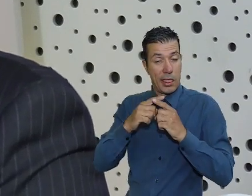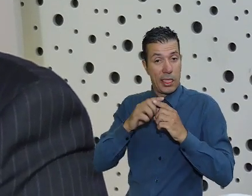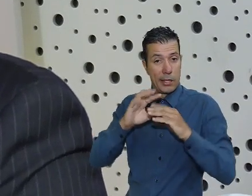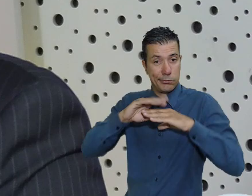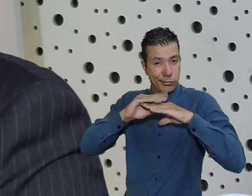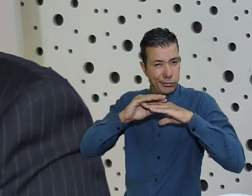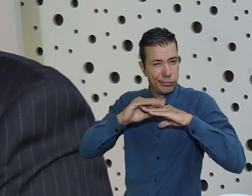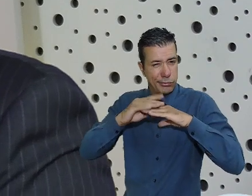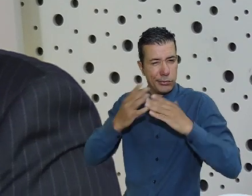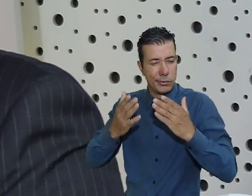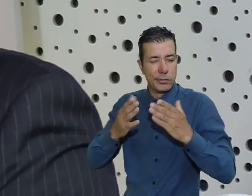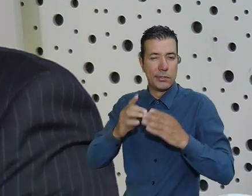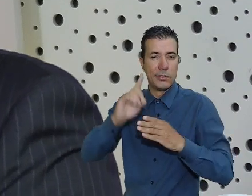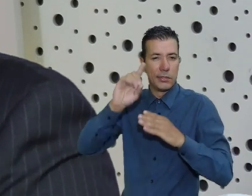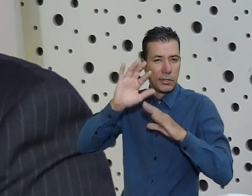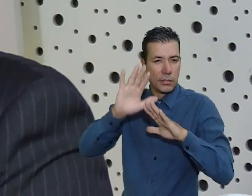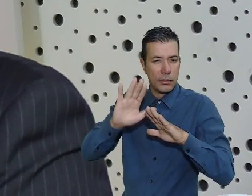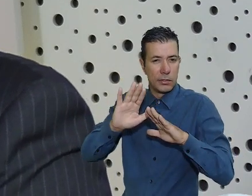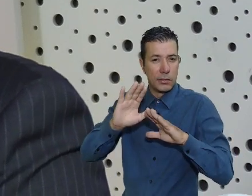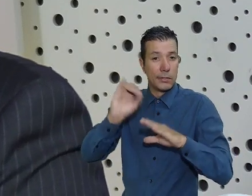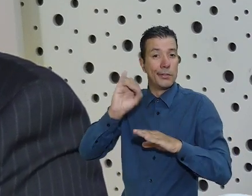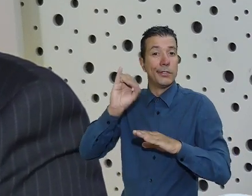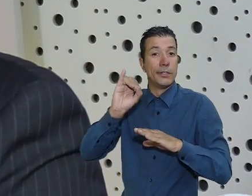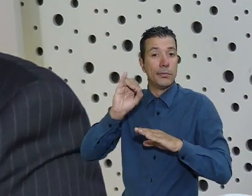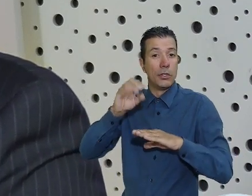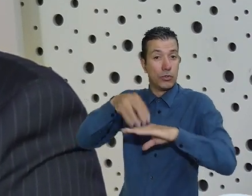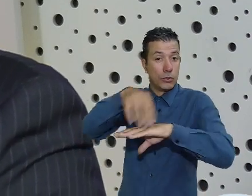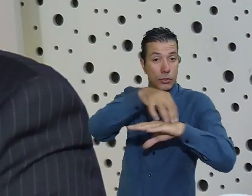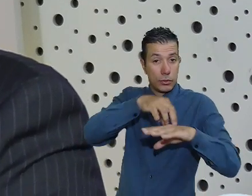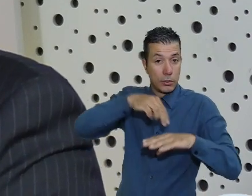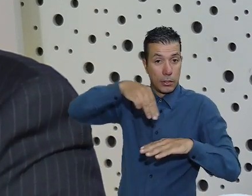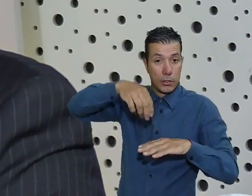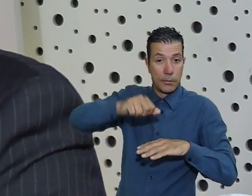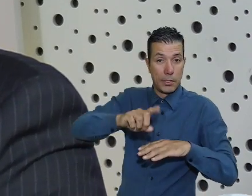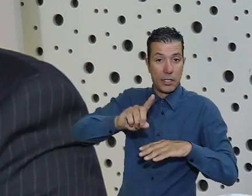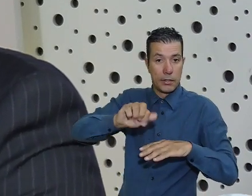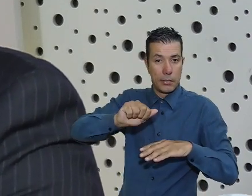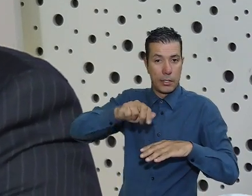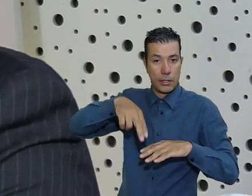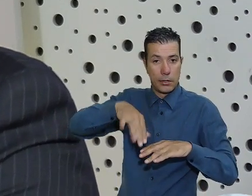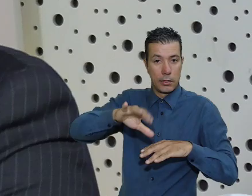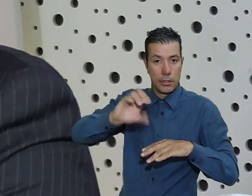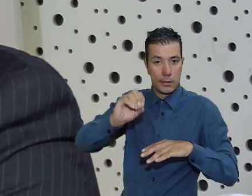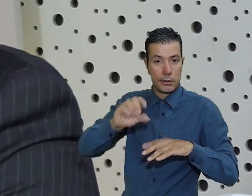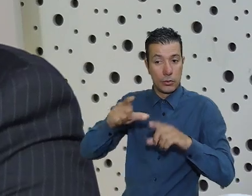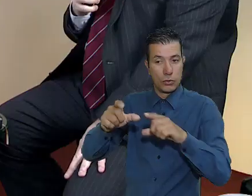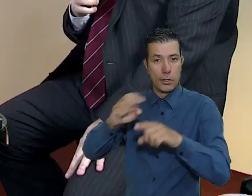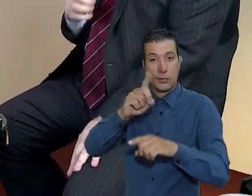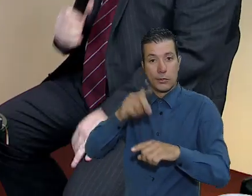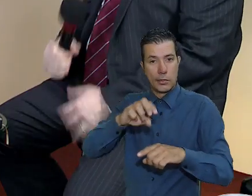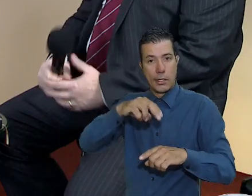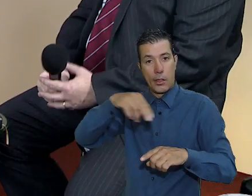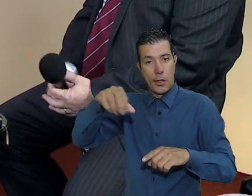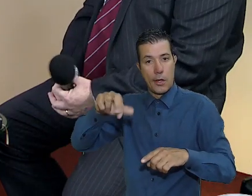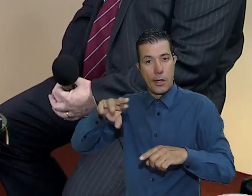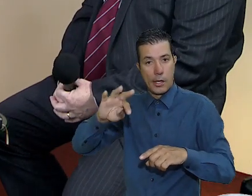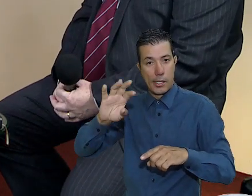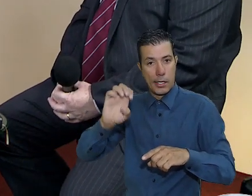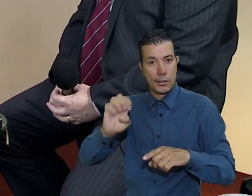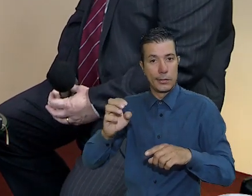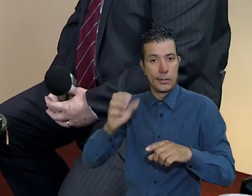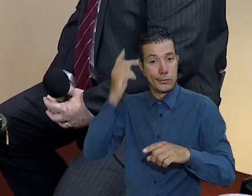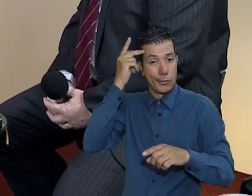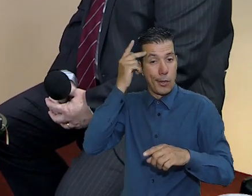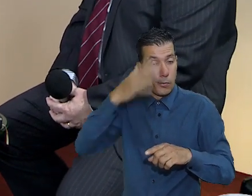abençoe você, viu, Rose, e todos os irmãos ali do distrito do Mandaqui, região ali da Zona Norte de São Paulo. Ok, vamos orar sim,